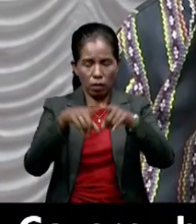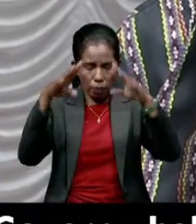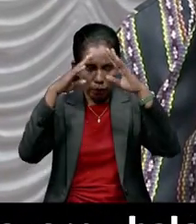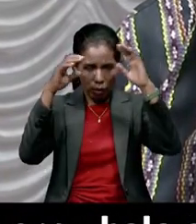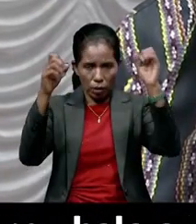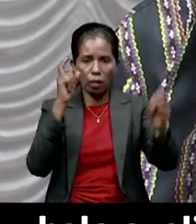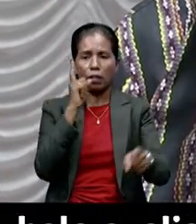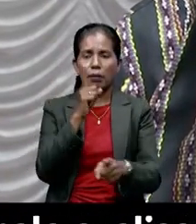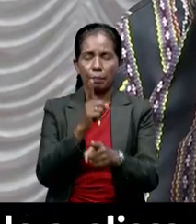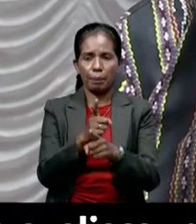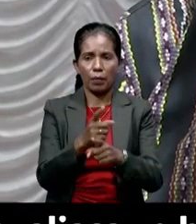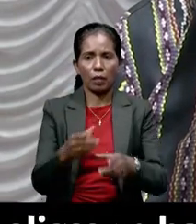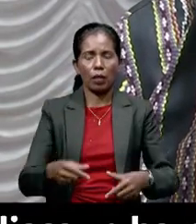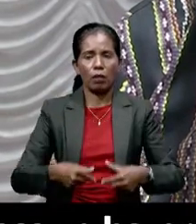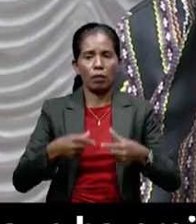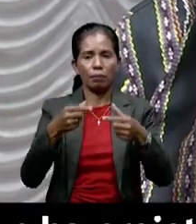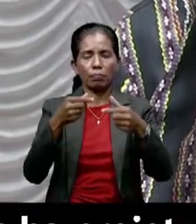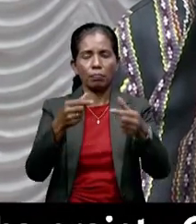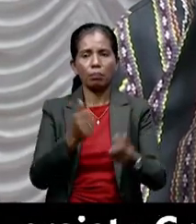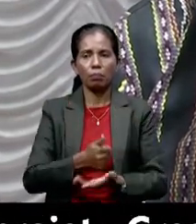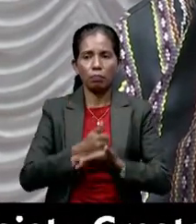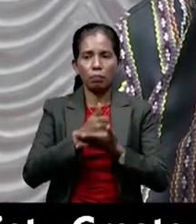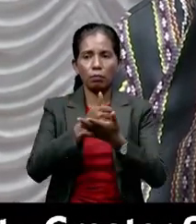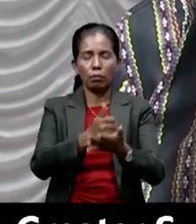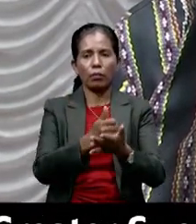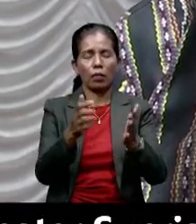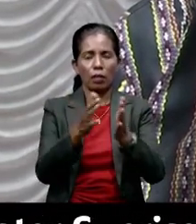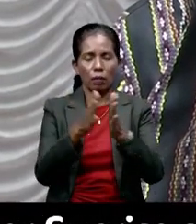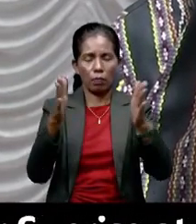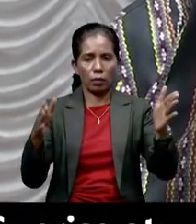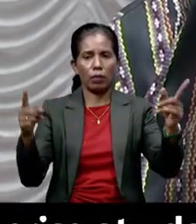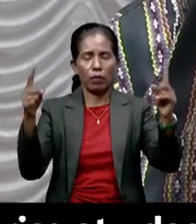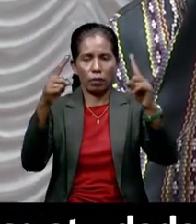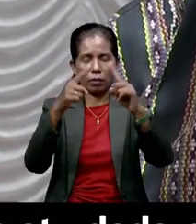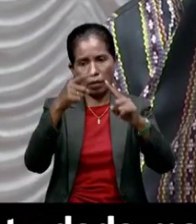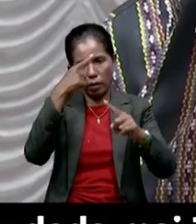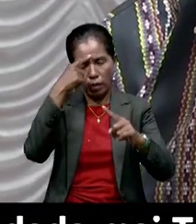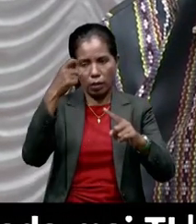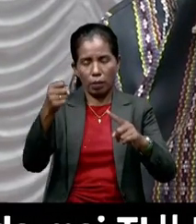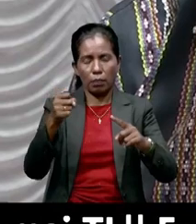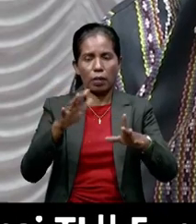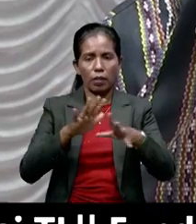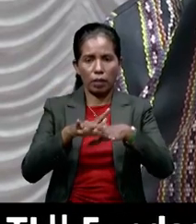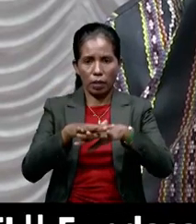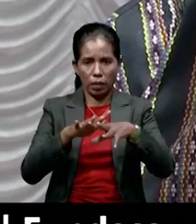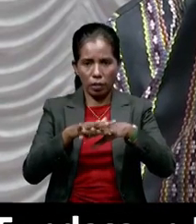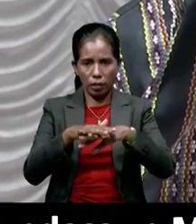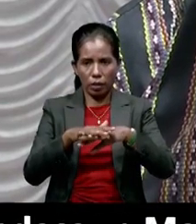claro, votando apoio Macaz. Também Tais, né, e